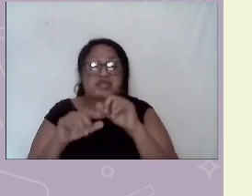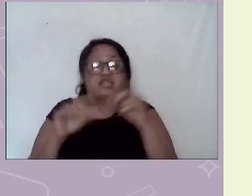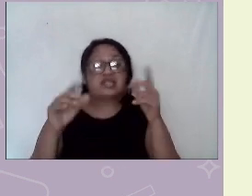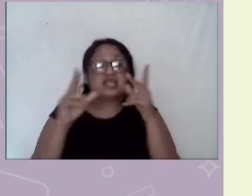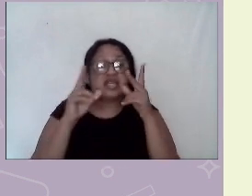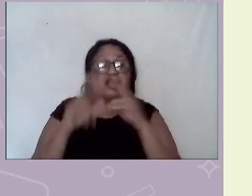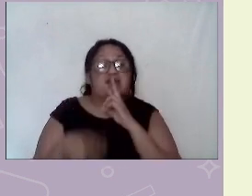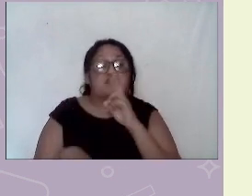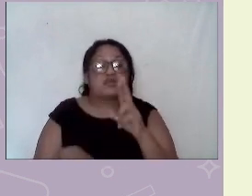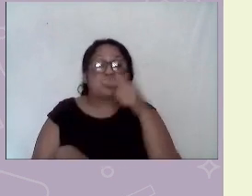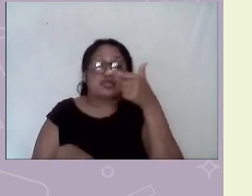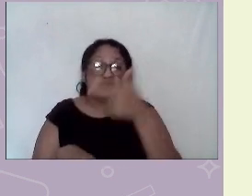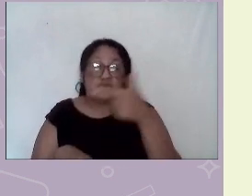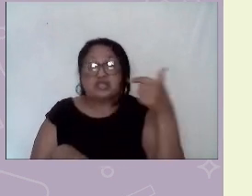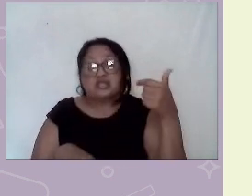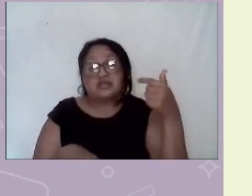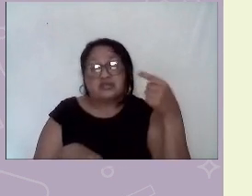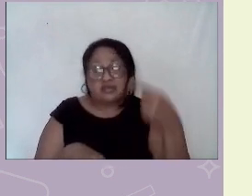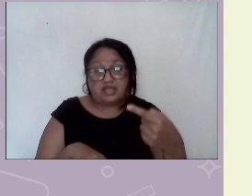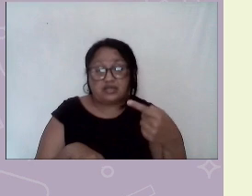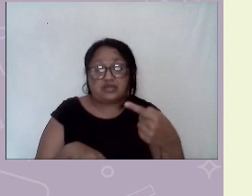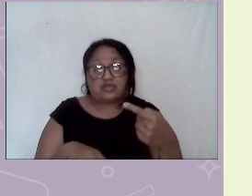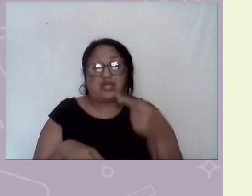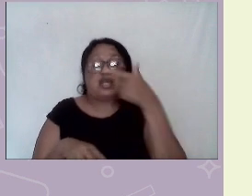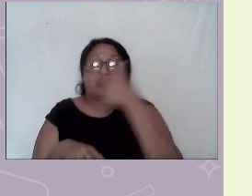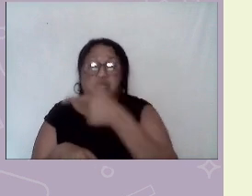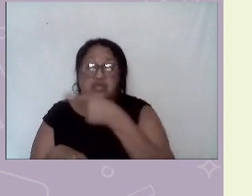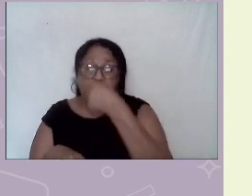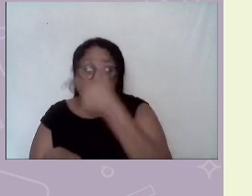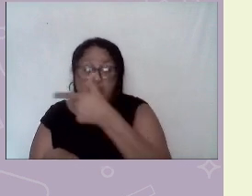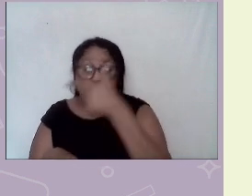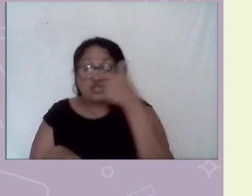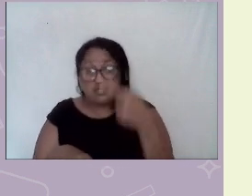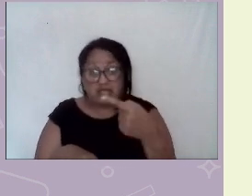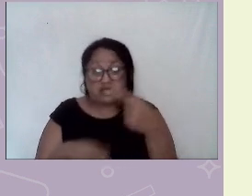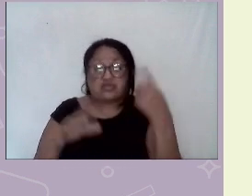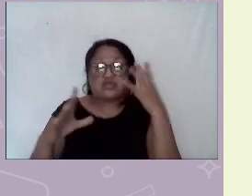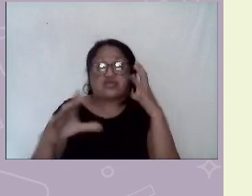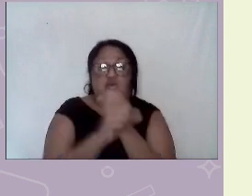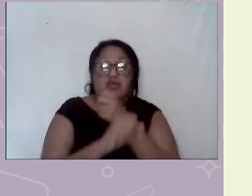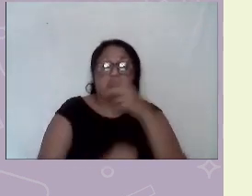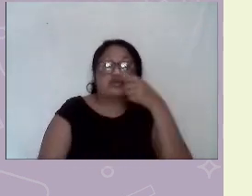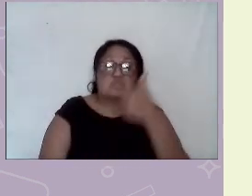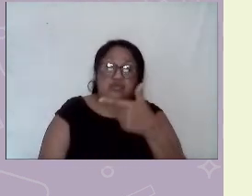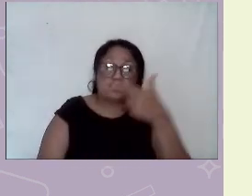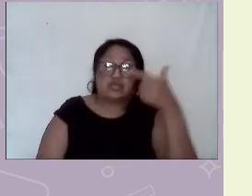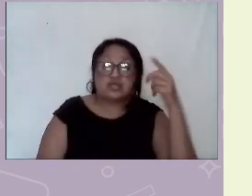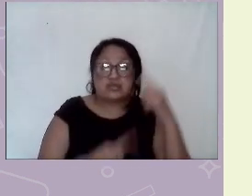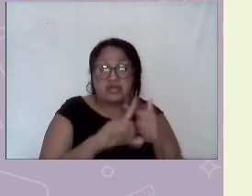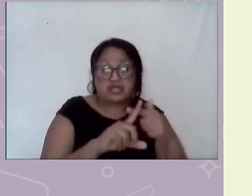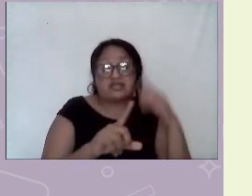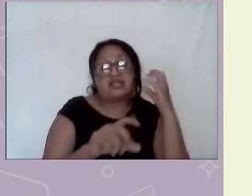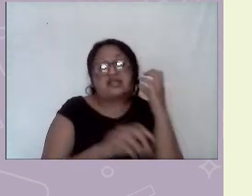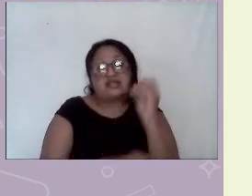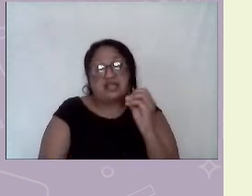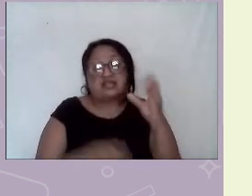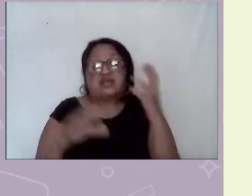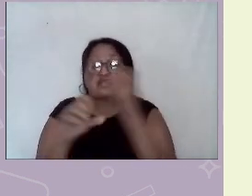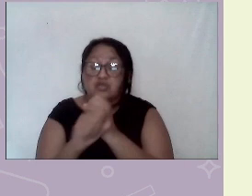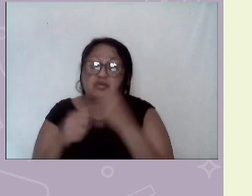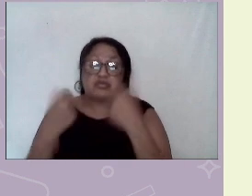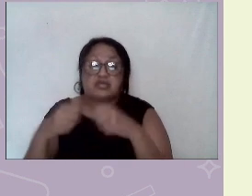2 menos aqui somado com 2 mais vai dar 0 então o somatório da carga tem que dar 0 pra ele estar